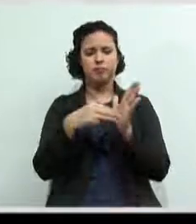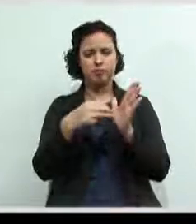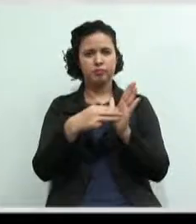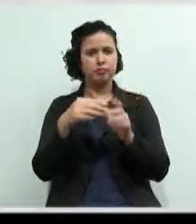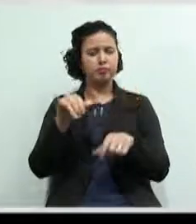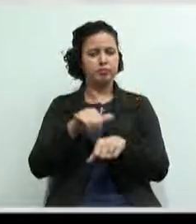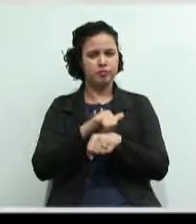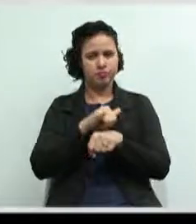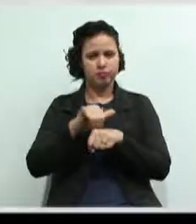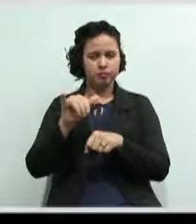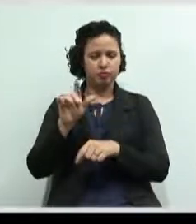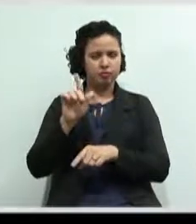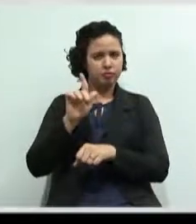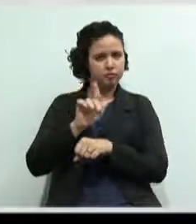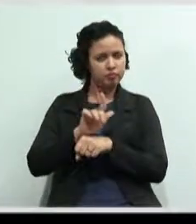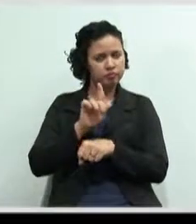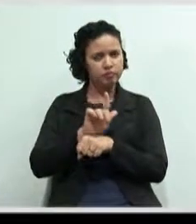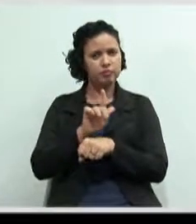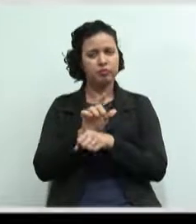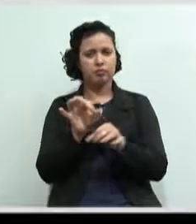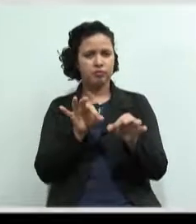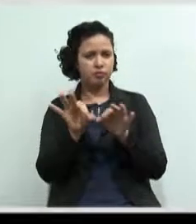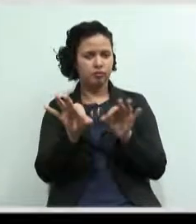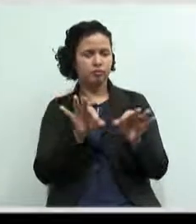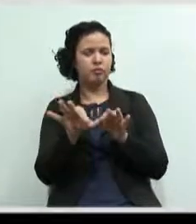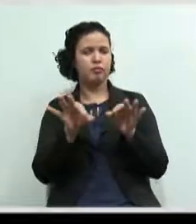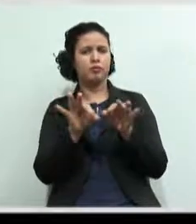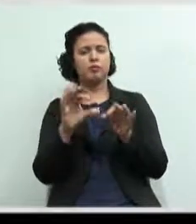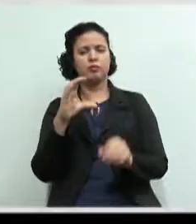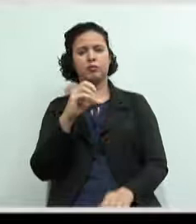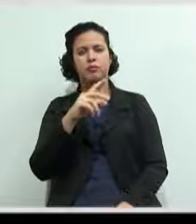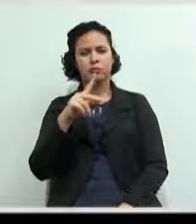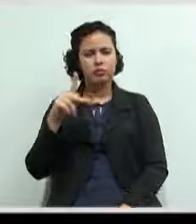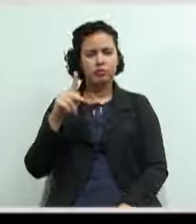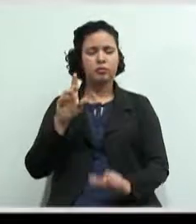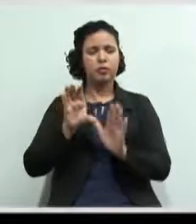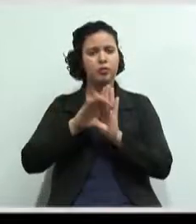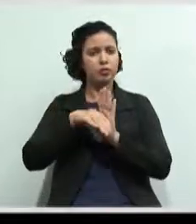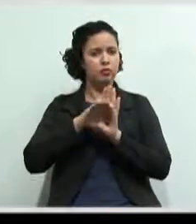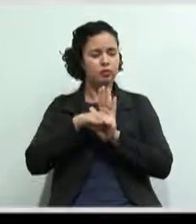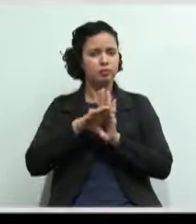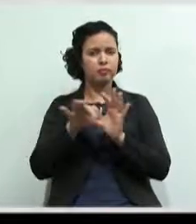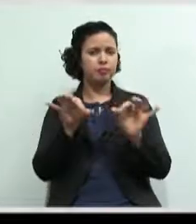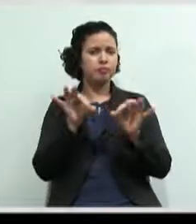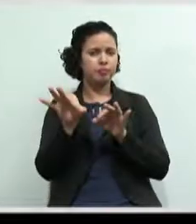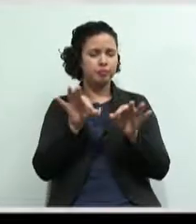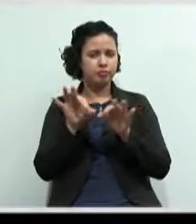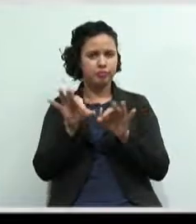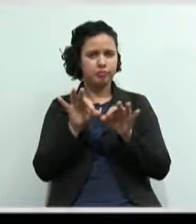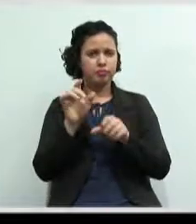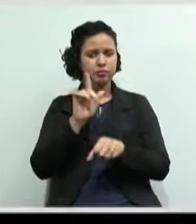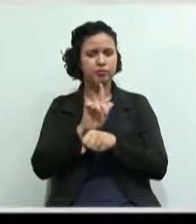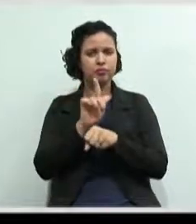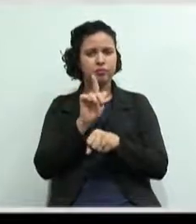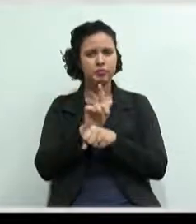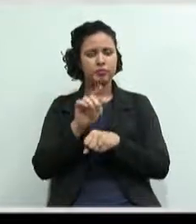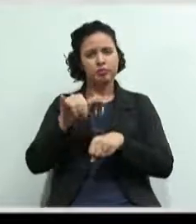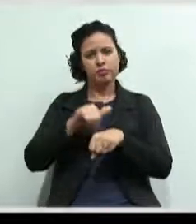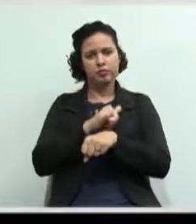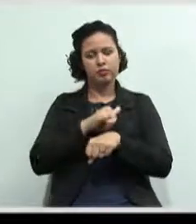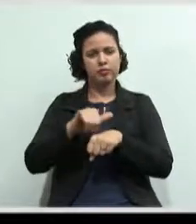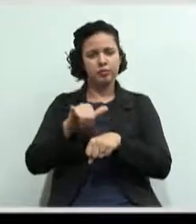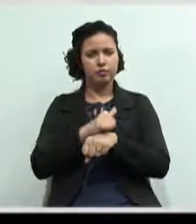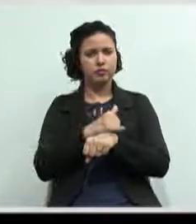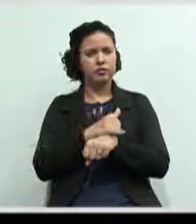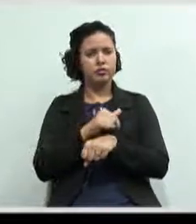para o gerenciamento do ambiente organizacional da cooperativa, conceituar Planejamento e gestão estratégica, vocês vão ouvir